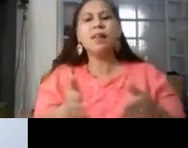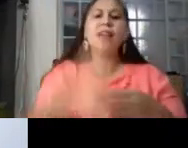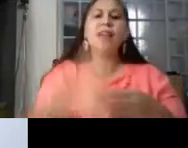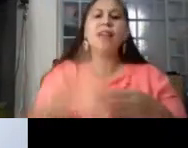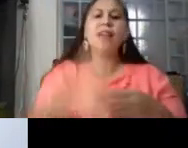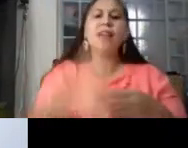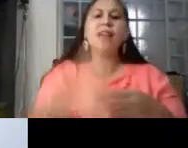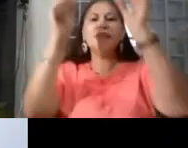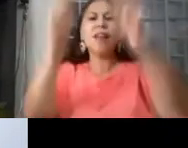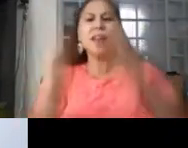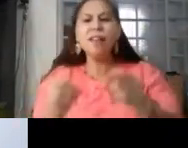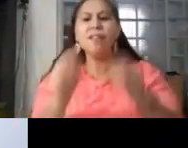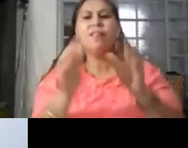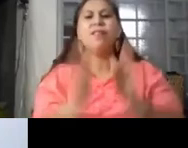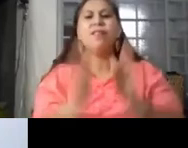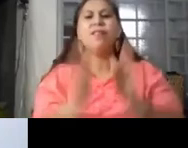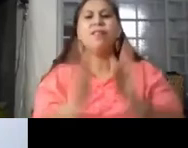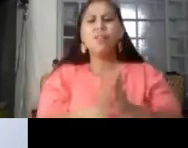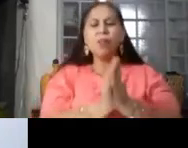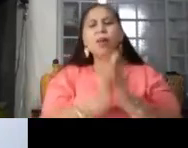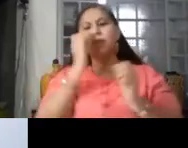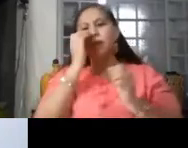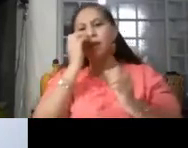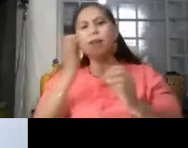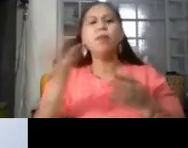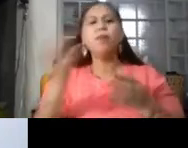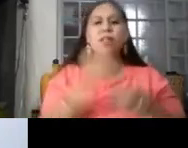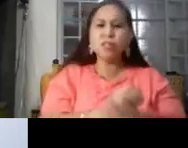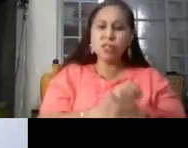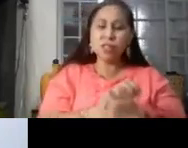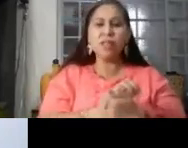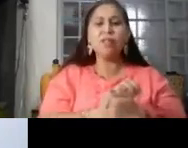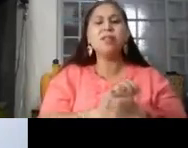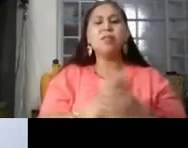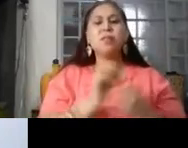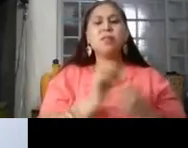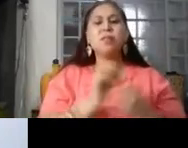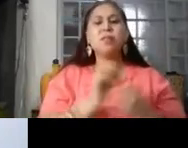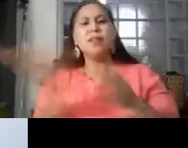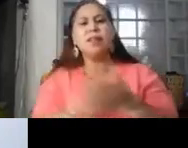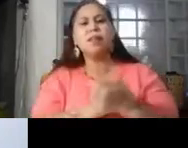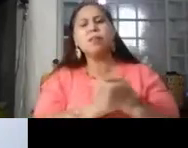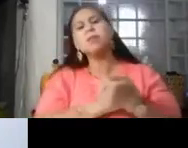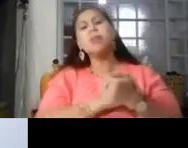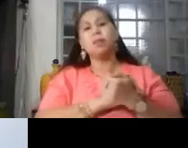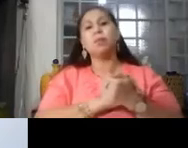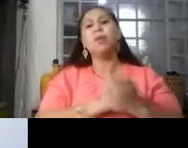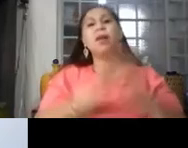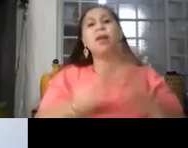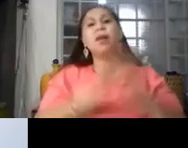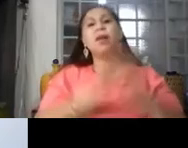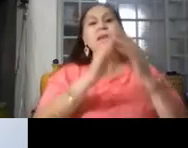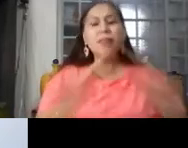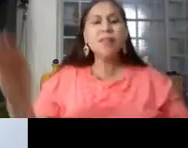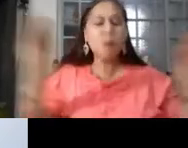de entrada, não é o link da frequência, aí eu restringi, né? Então vai ser objeto direto e indireto ao mesmo tempo.